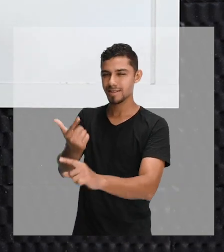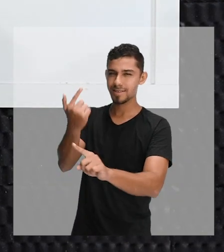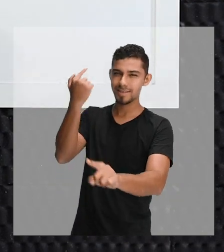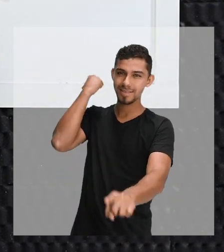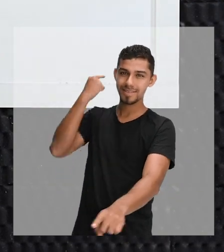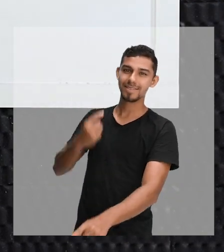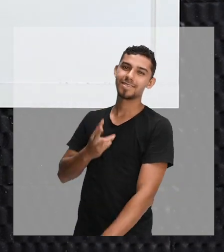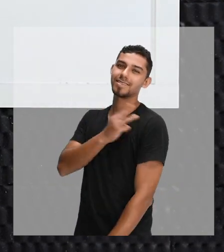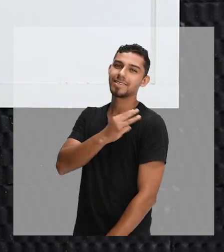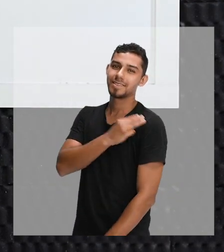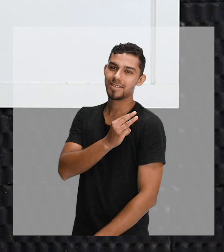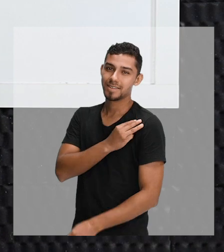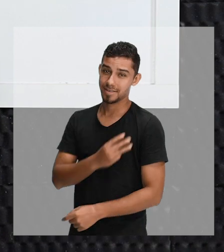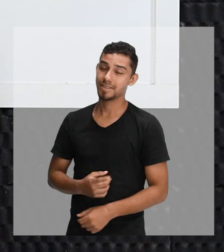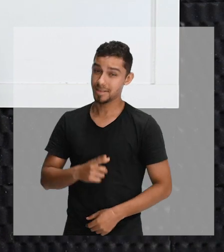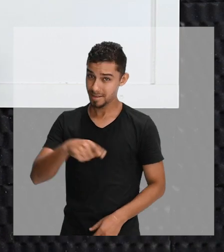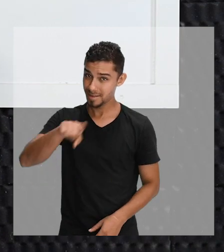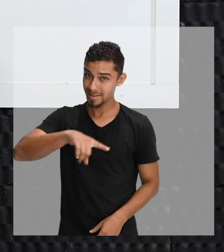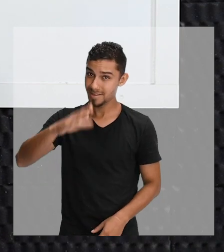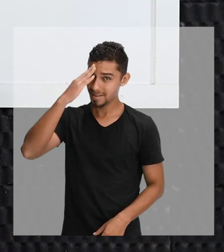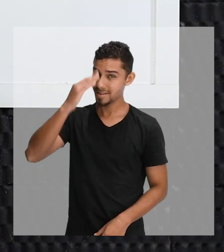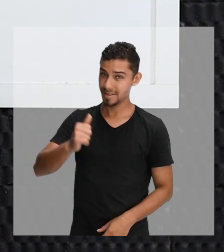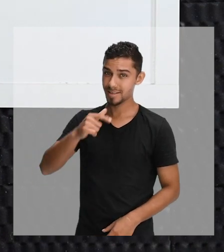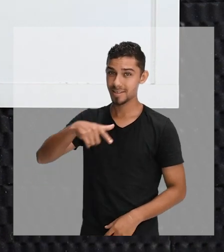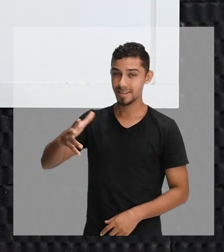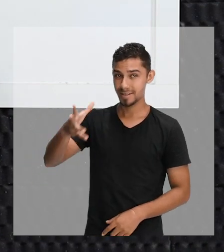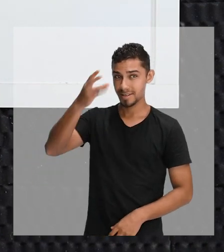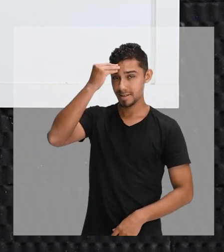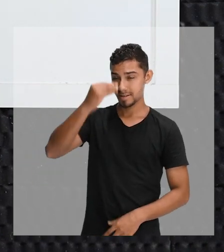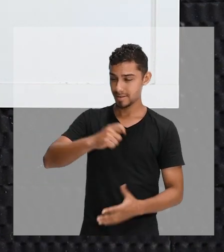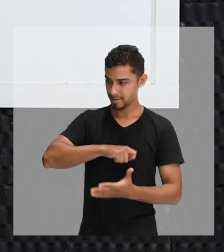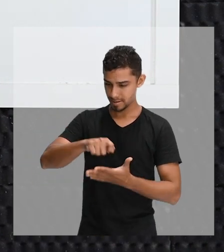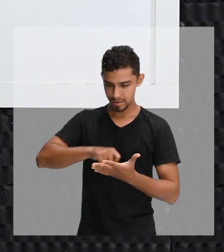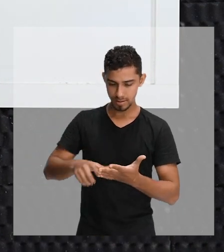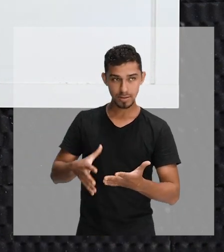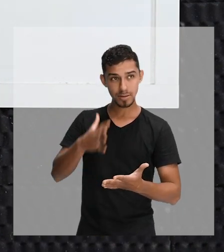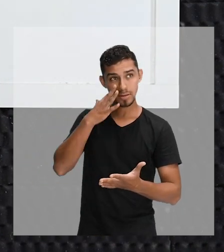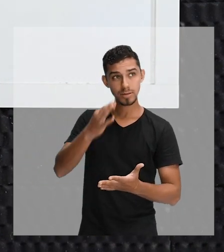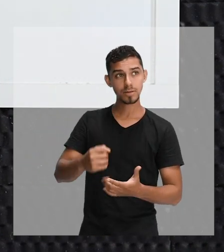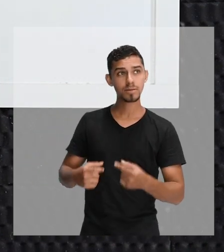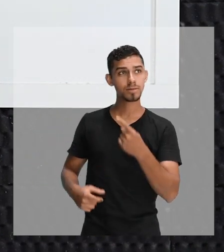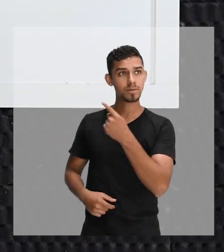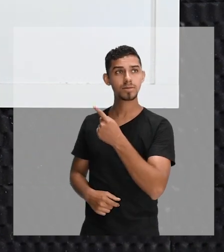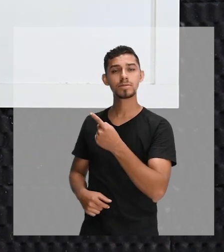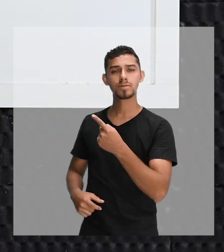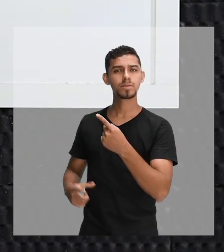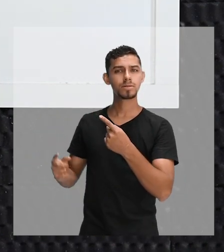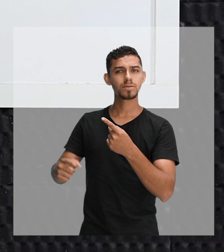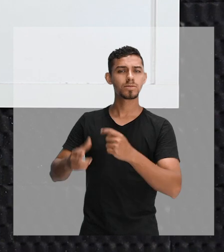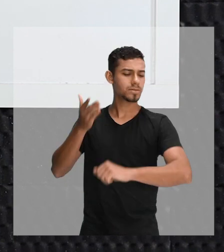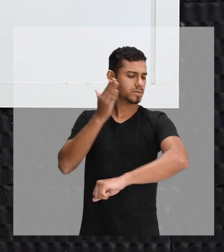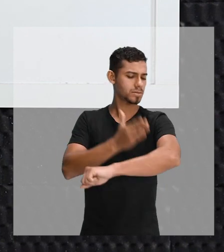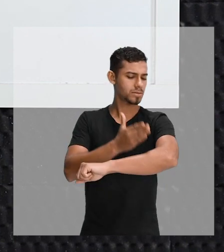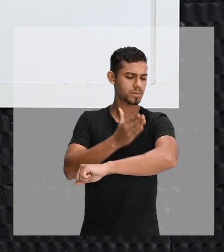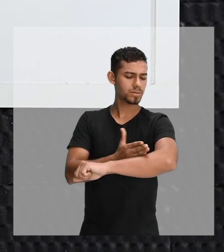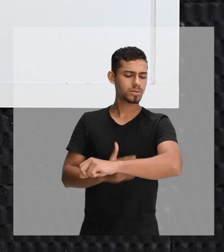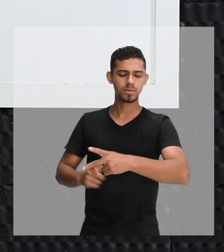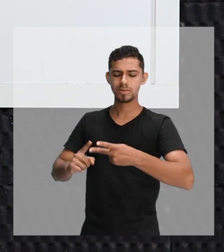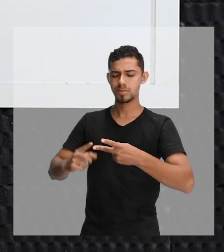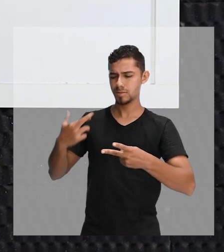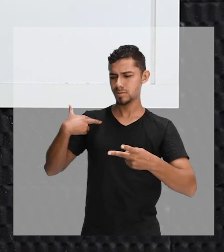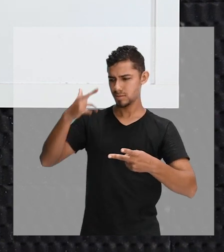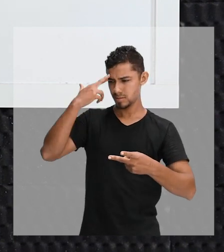lá, terceirão. Eu sei que você sabe desse conteúdo. Você notou? Quando eu botei espiritual, a idade média, religião. Olha